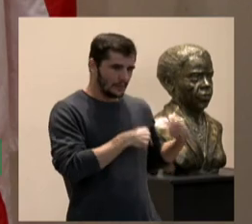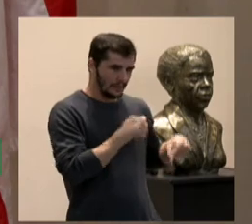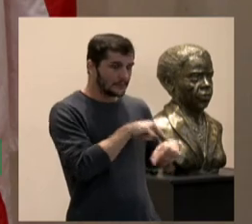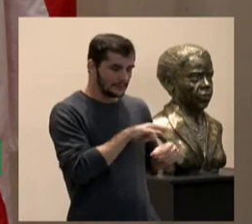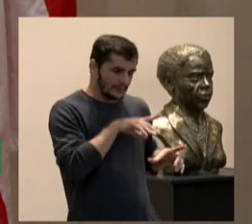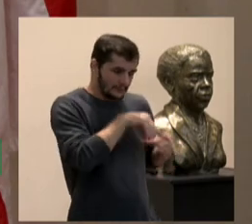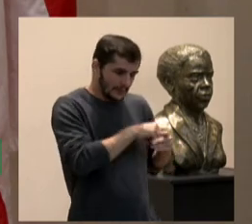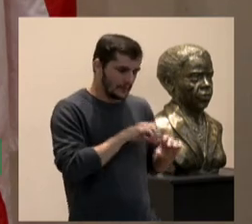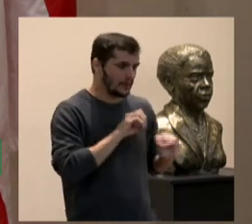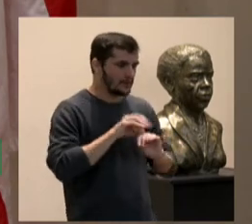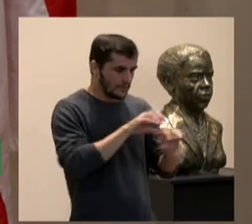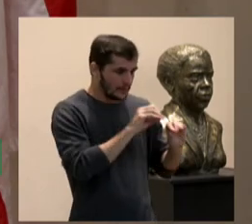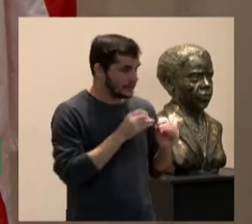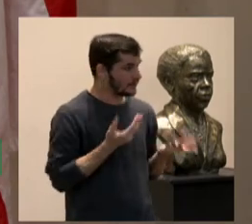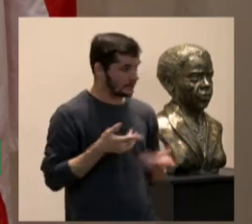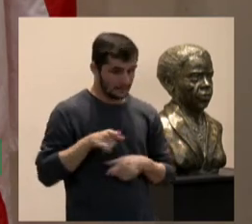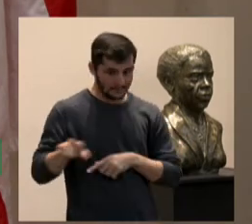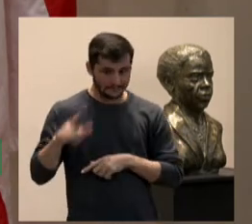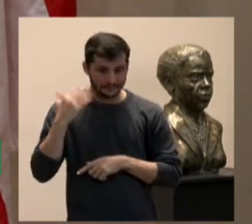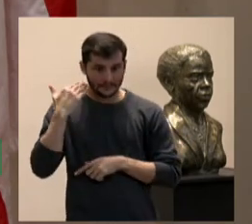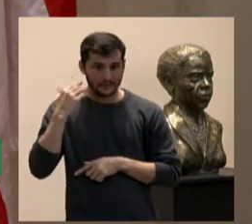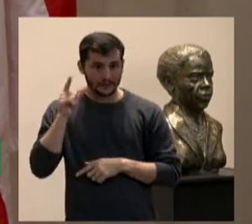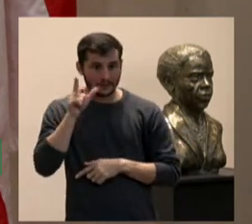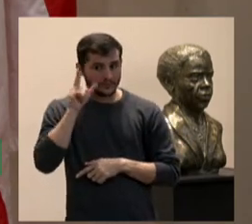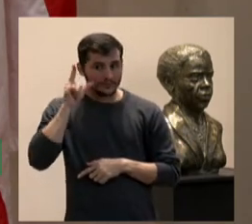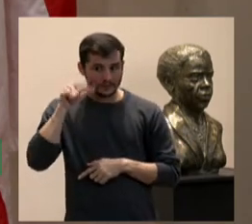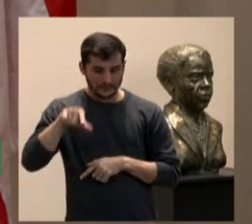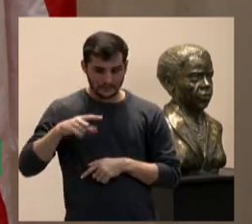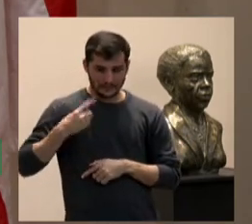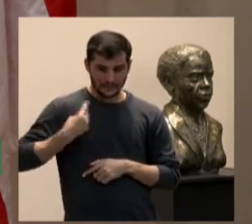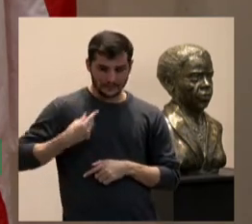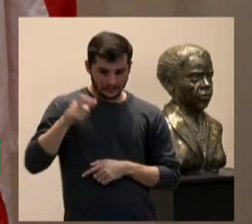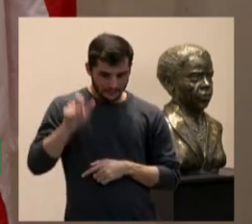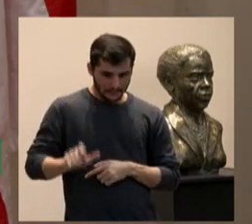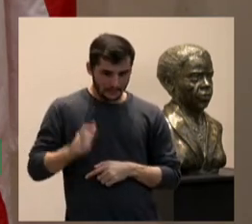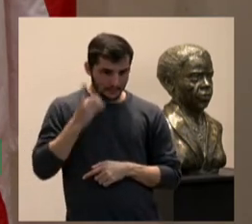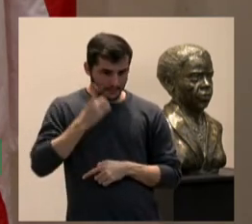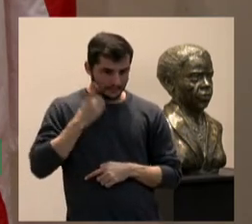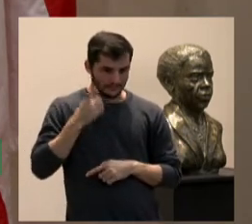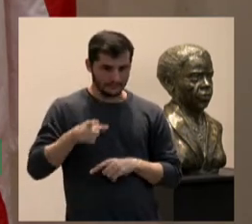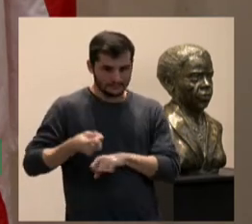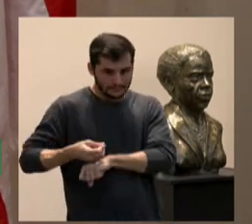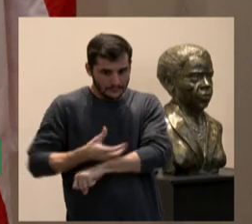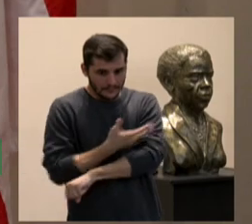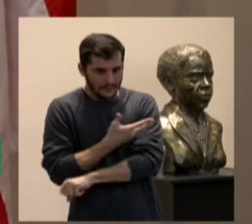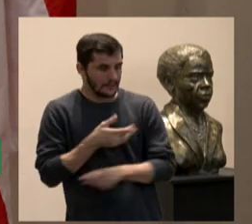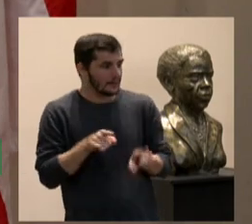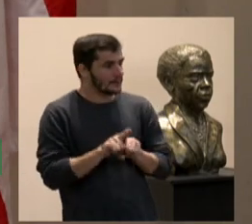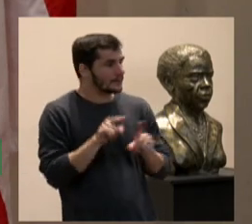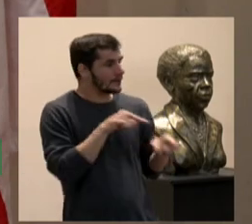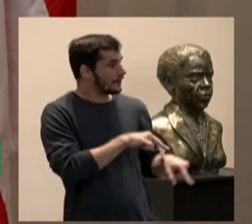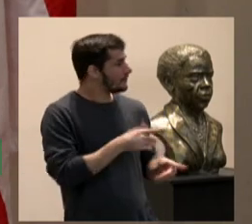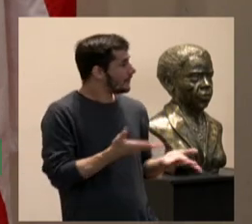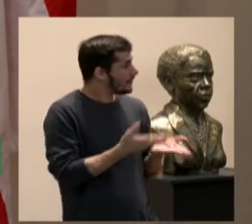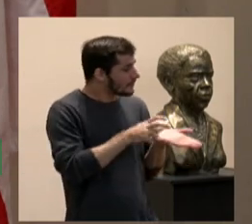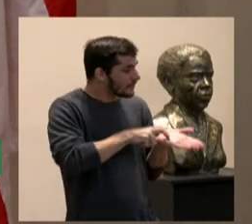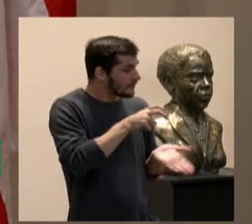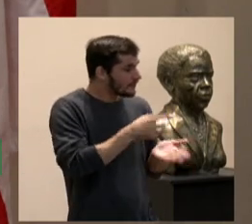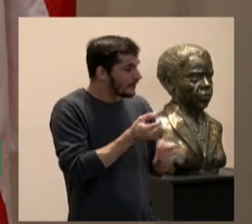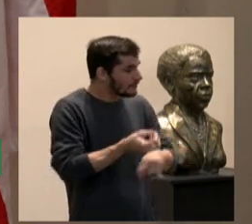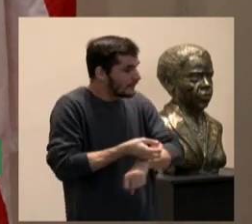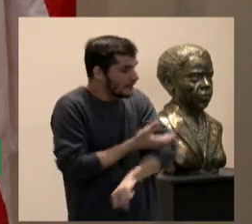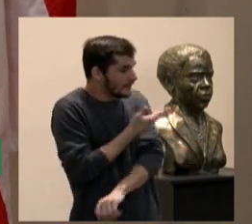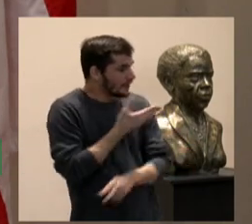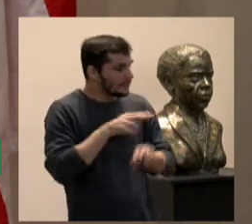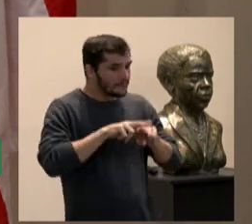como a professora Luciane, eu estou desde o começo da manhã emocionada, porque os colegas que estão